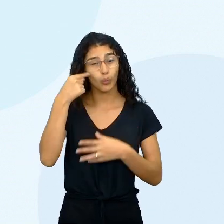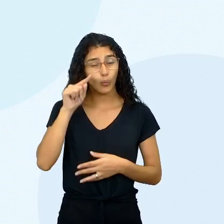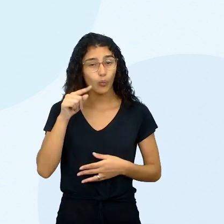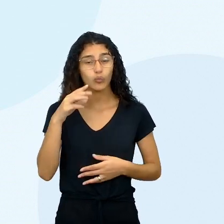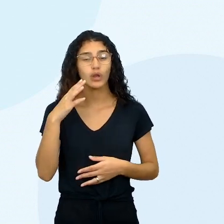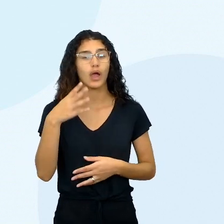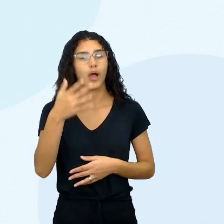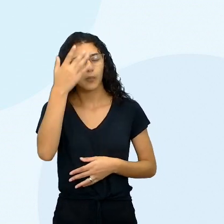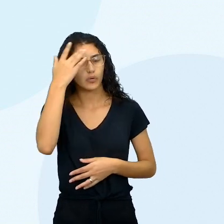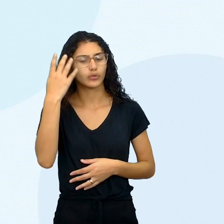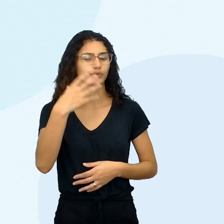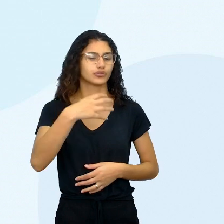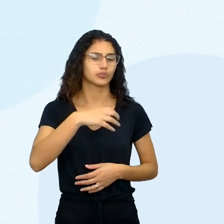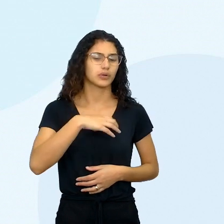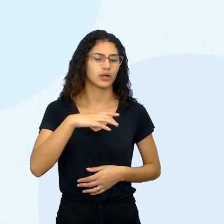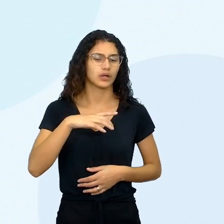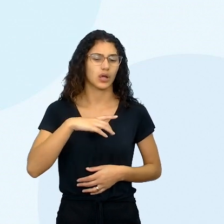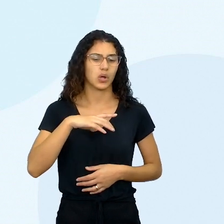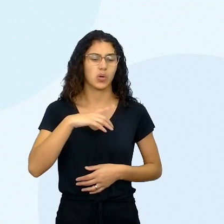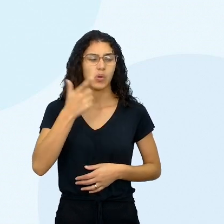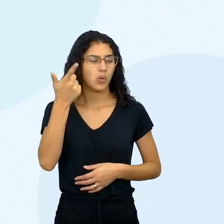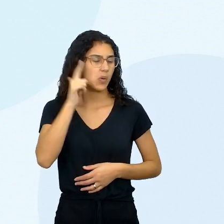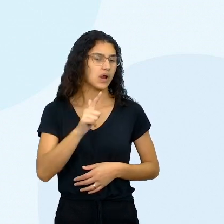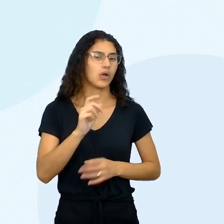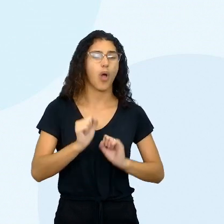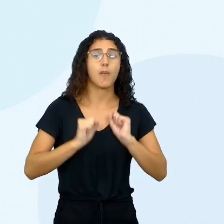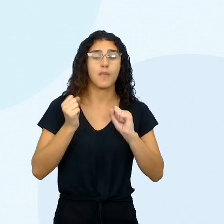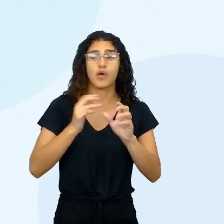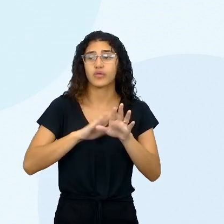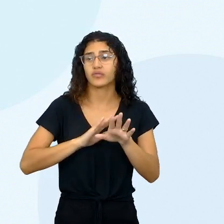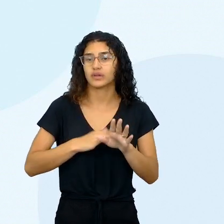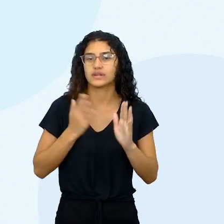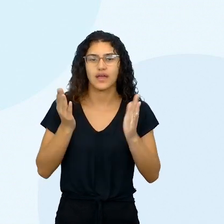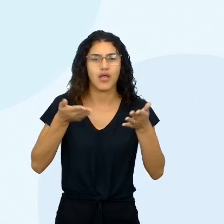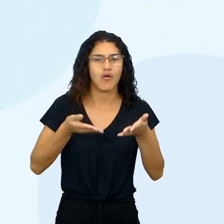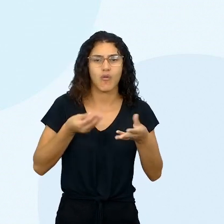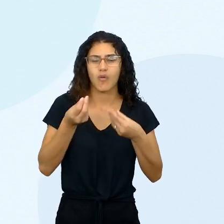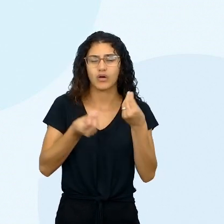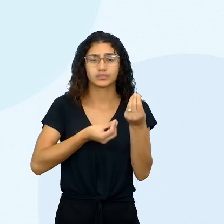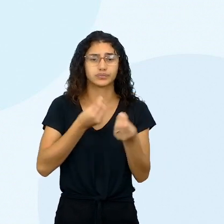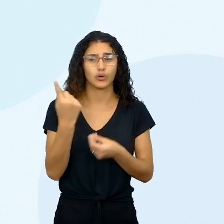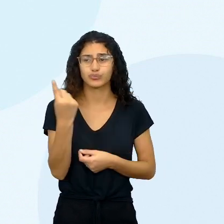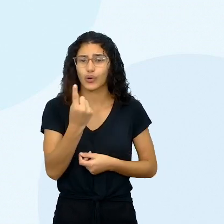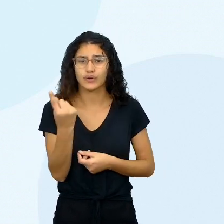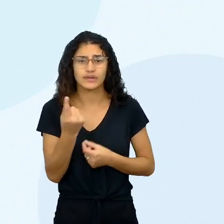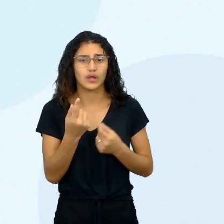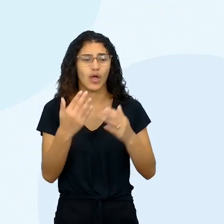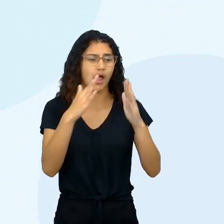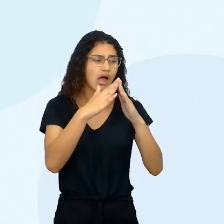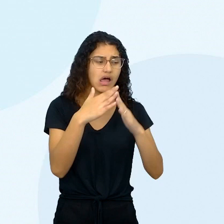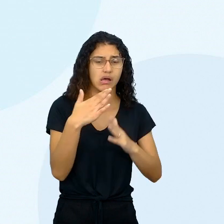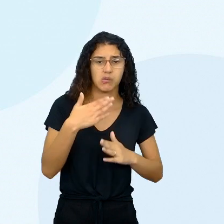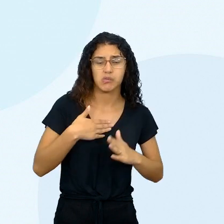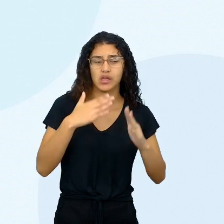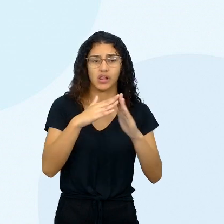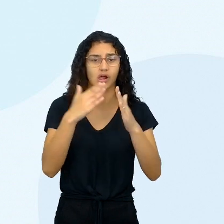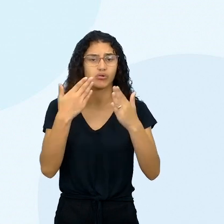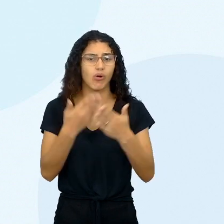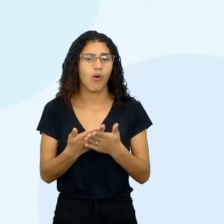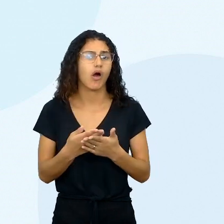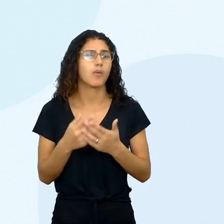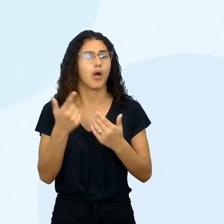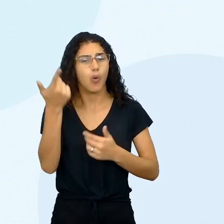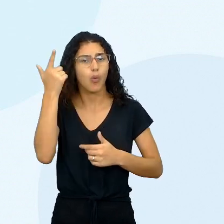sentimento gigantesco de impotência. Nossa, o que eu posso fazer eu aqui, sozinho, sozinha, na minha casa, na minha escola,